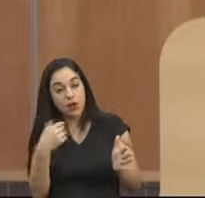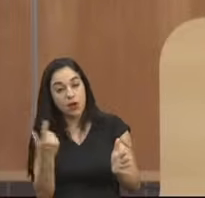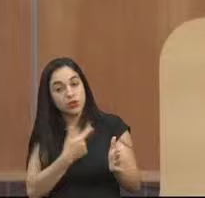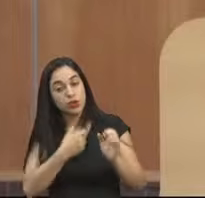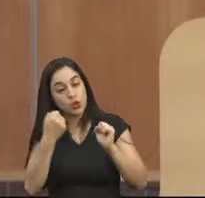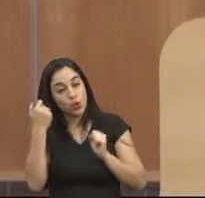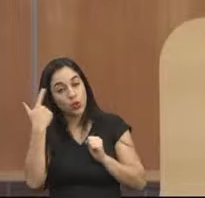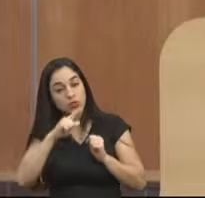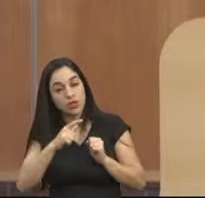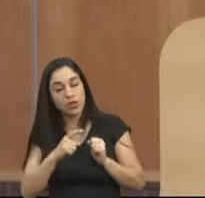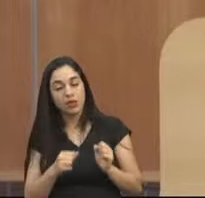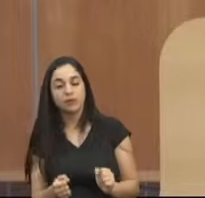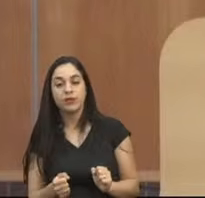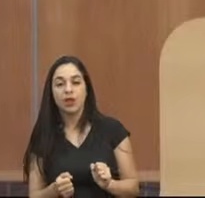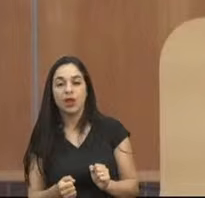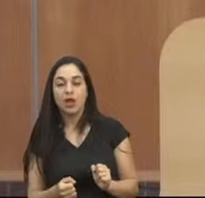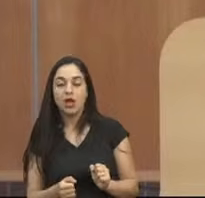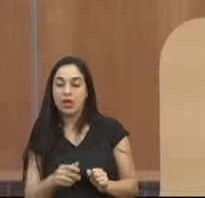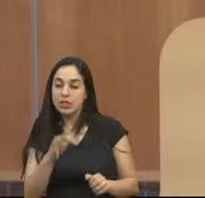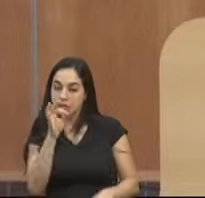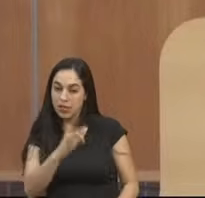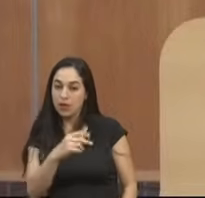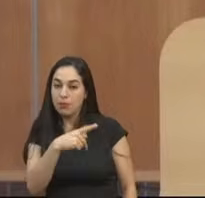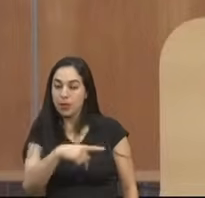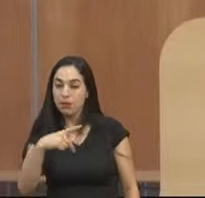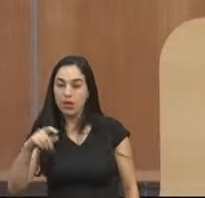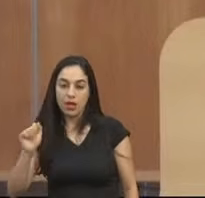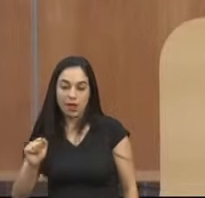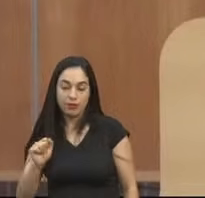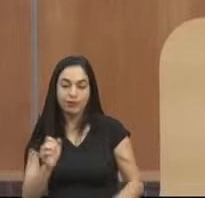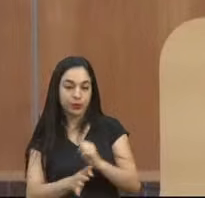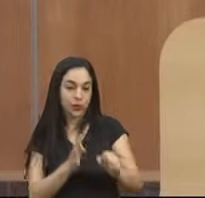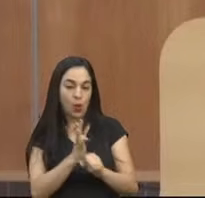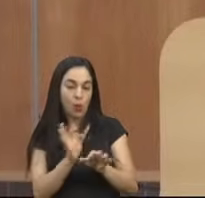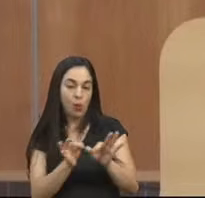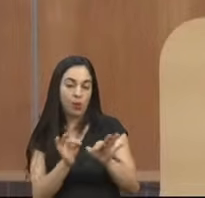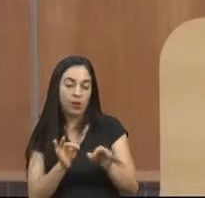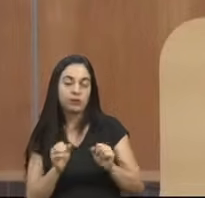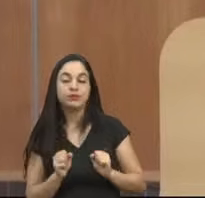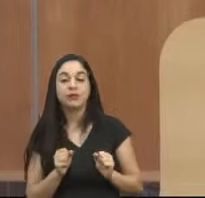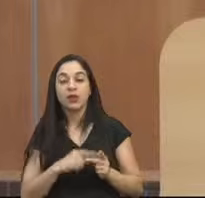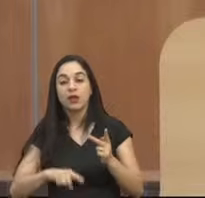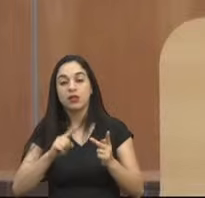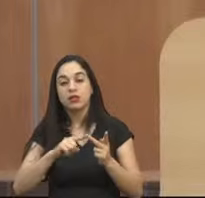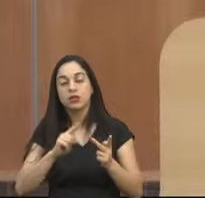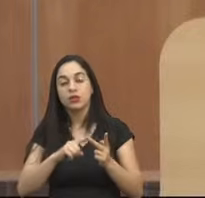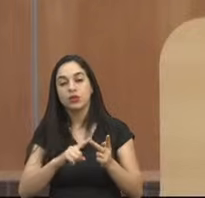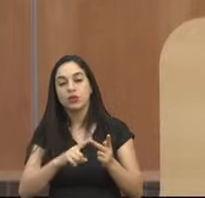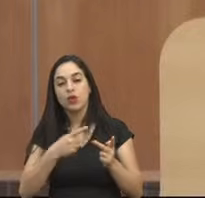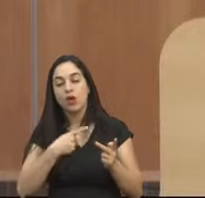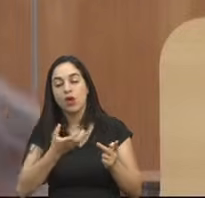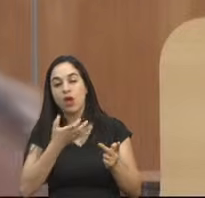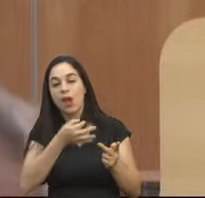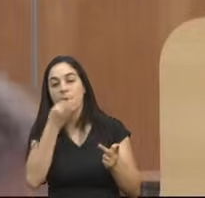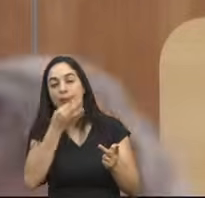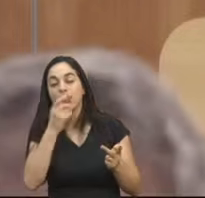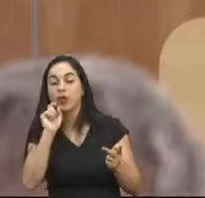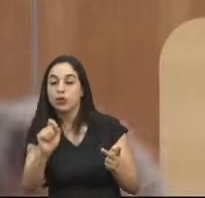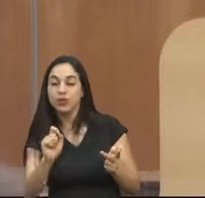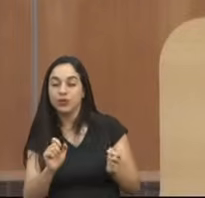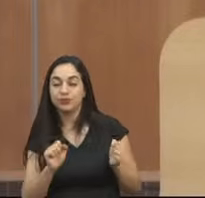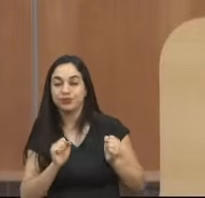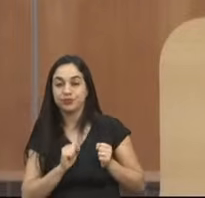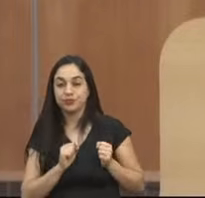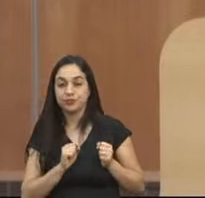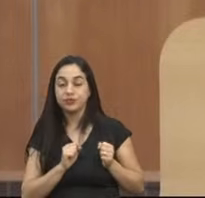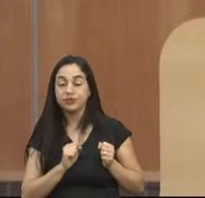qualificar o PPA. Aí a segunda observação que eu quero fazer é sobre uma questão que,